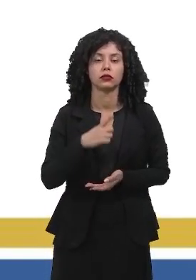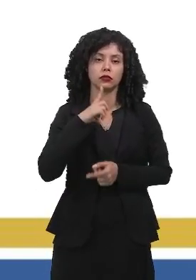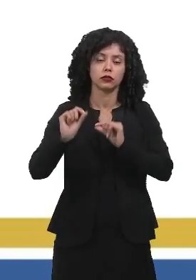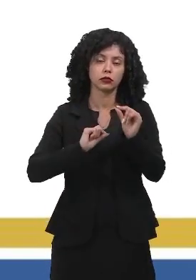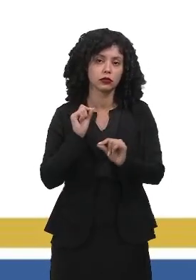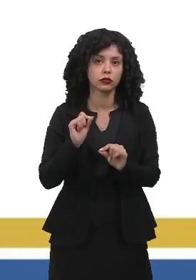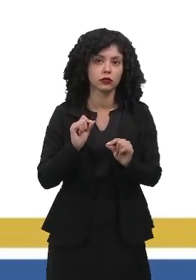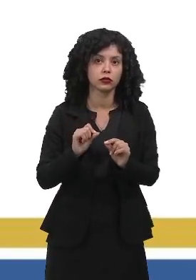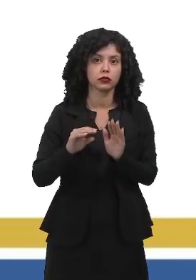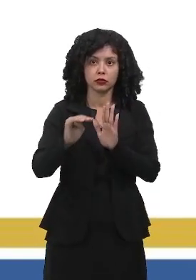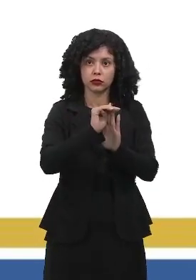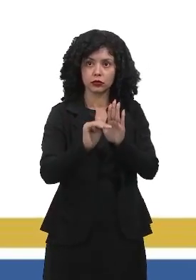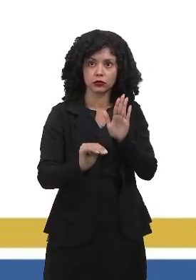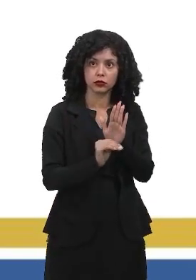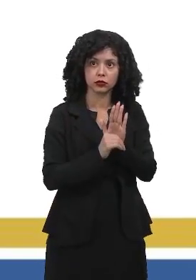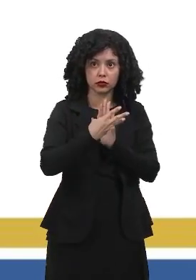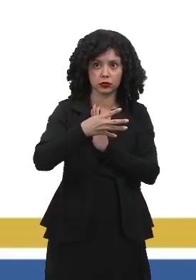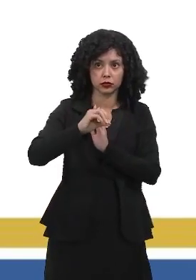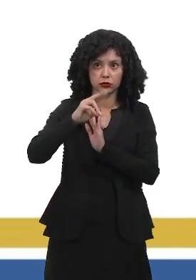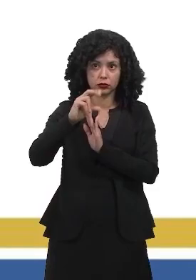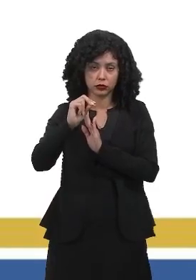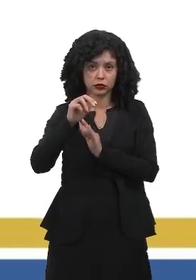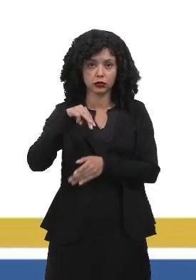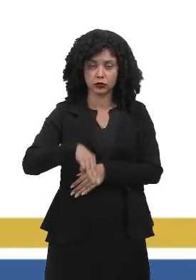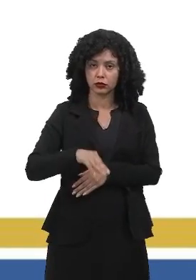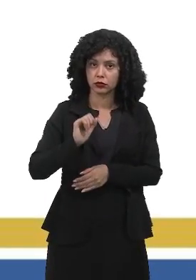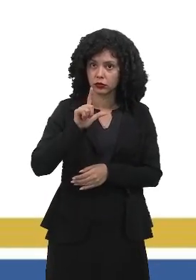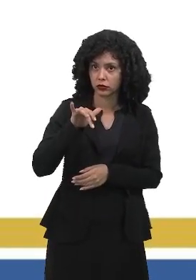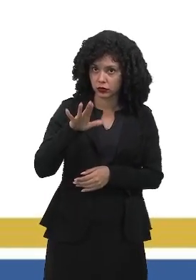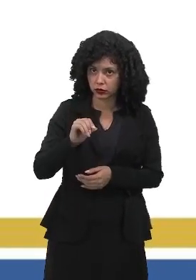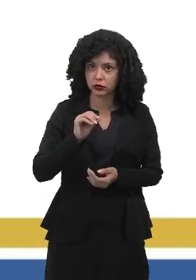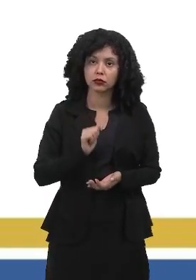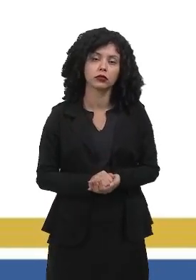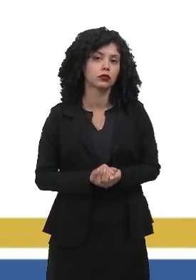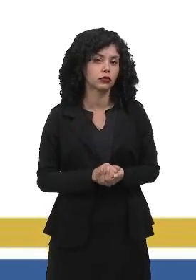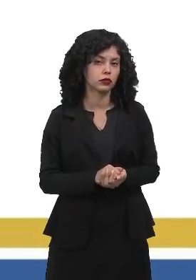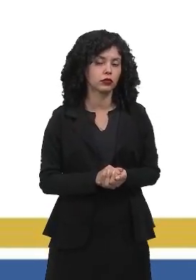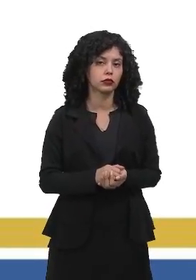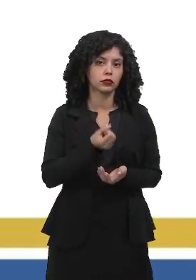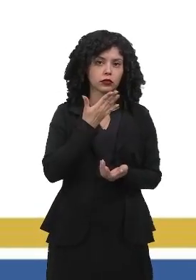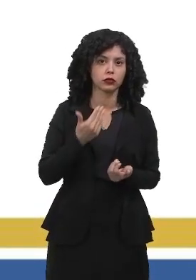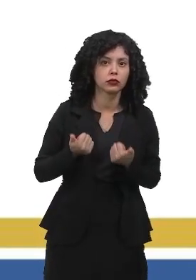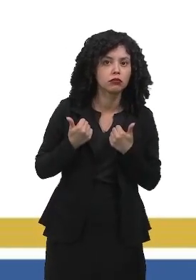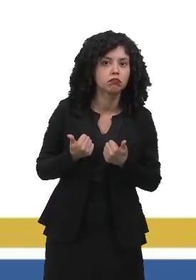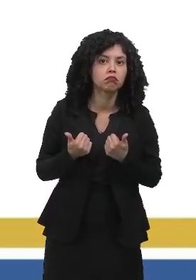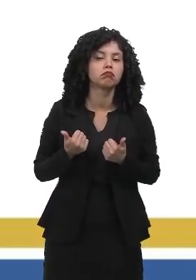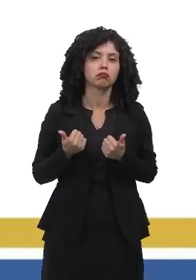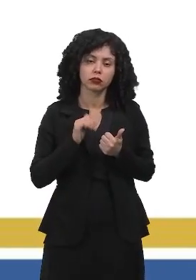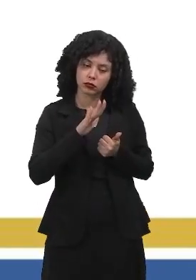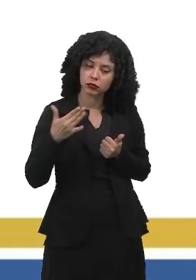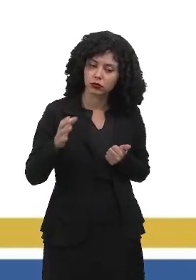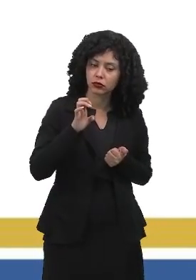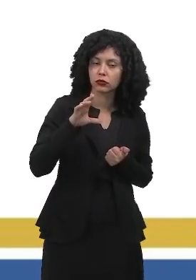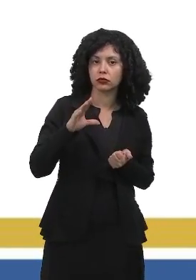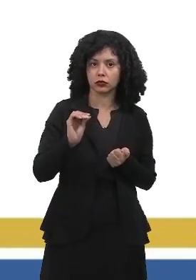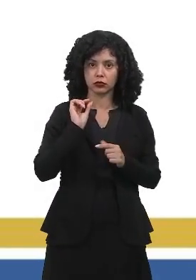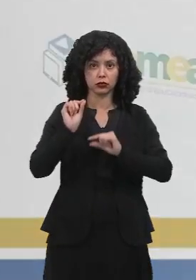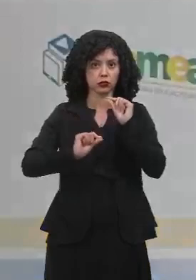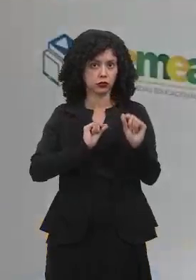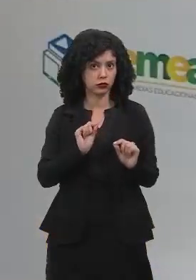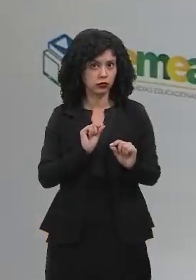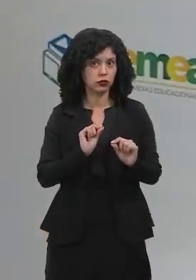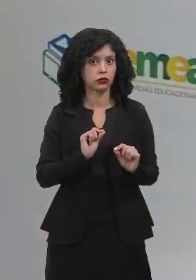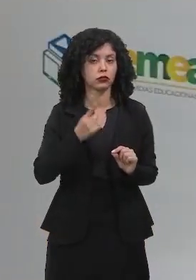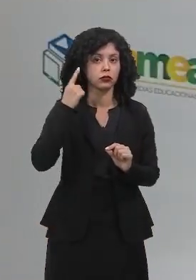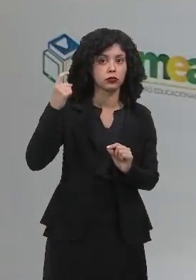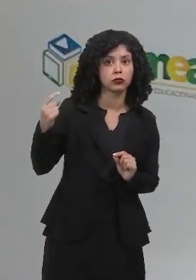quê? Temos aqui uma camada de 450 metros de líquido. Beleza. A gente, quando fala sobre eco, o que é um eco? Um eco é